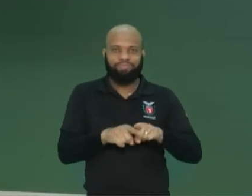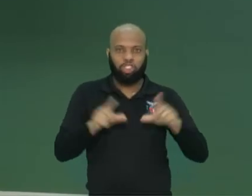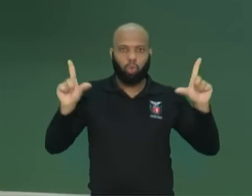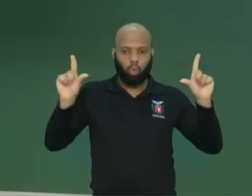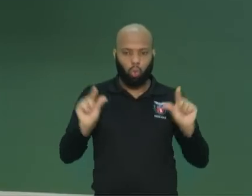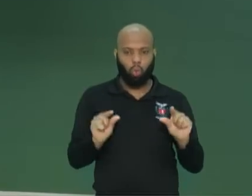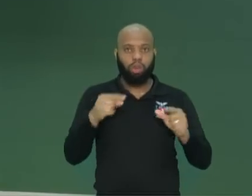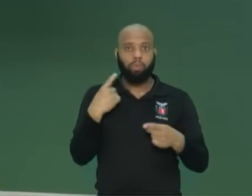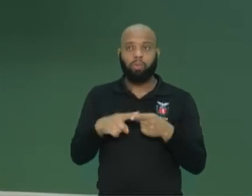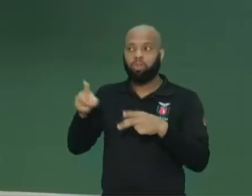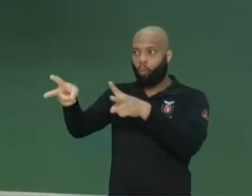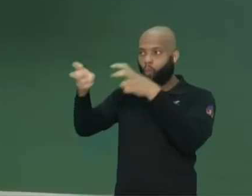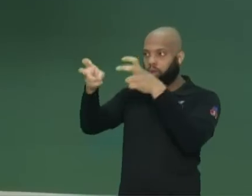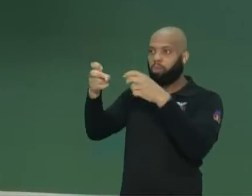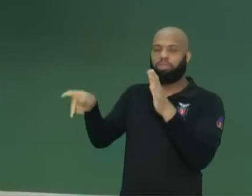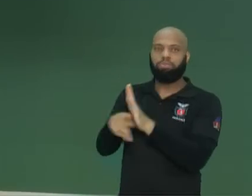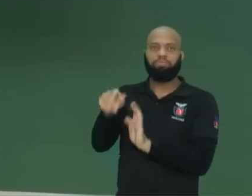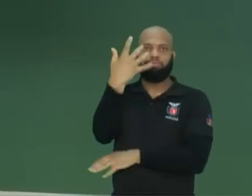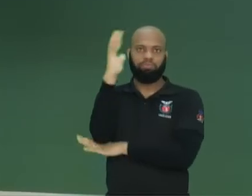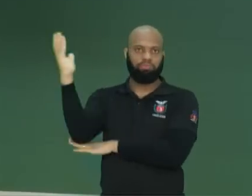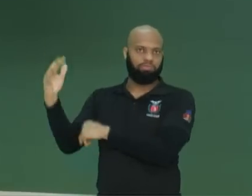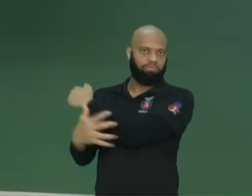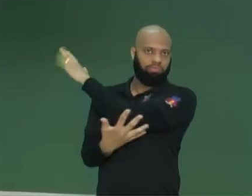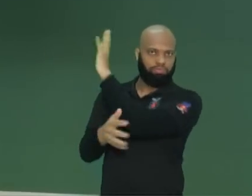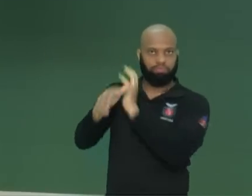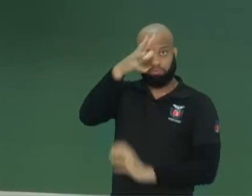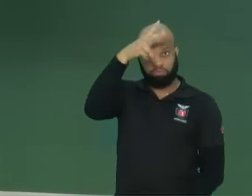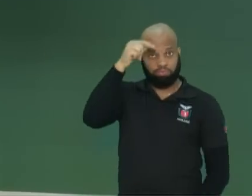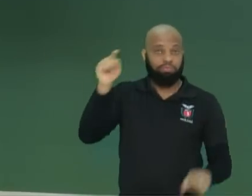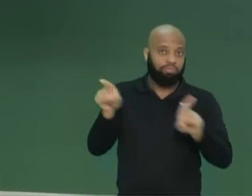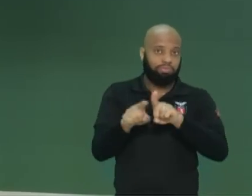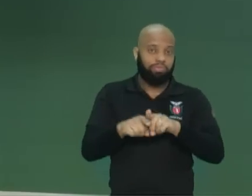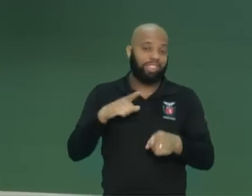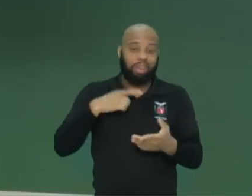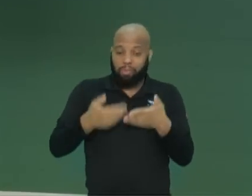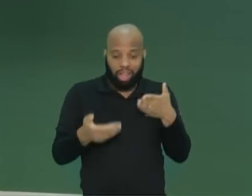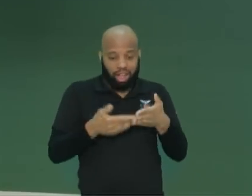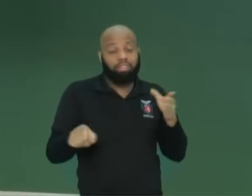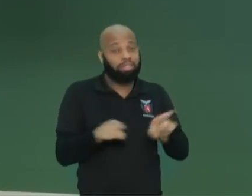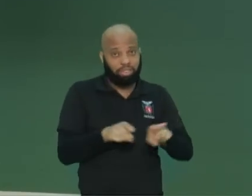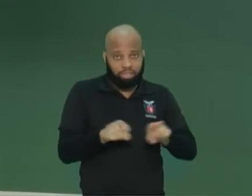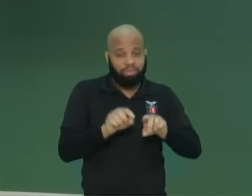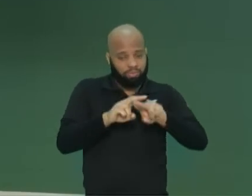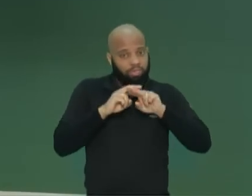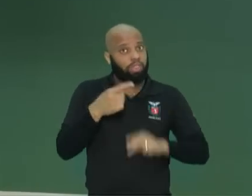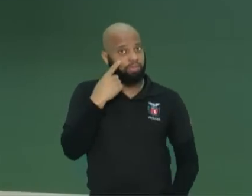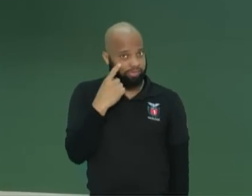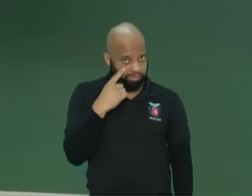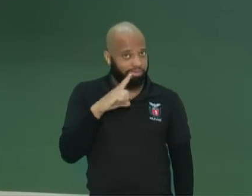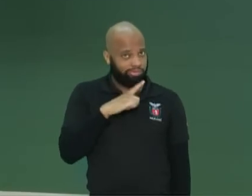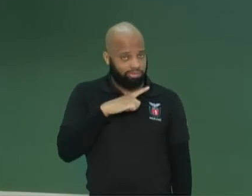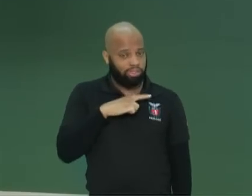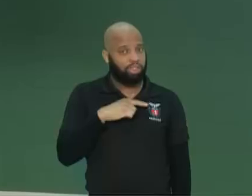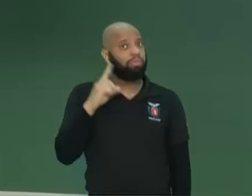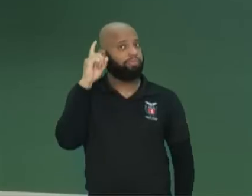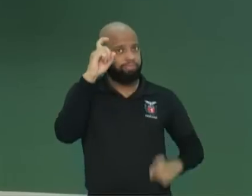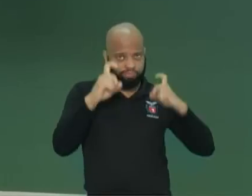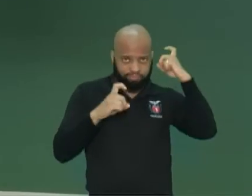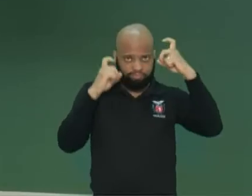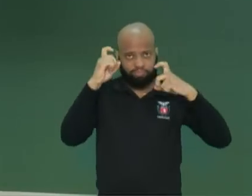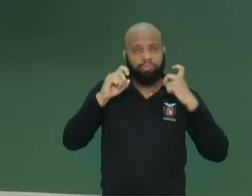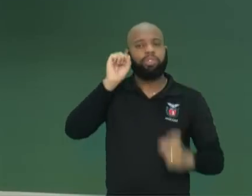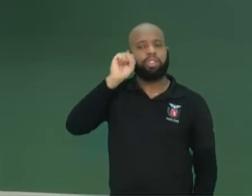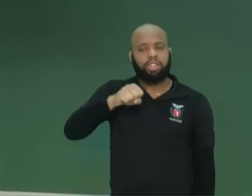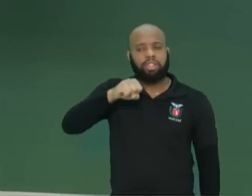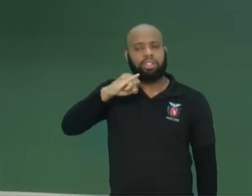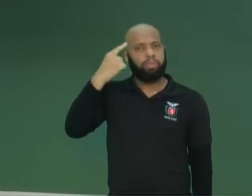são retirados de plantas medicinais ali da floresta, acabam se perdendo. Então vejam o quanto é preocupante quando a